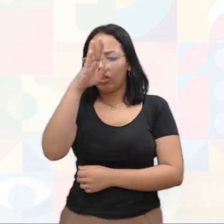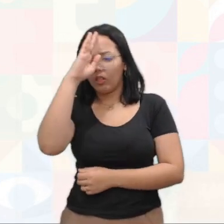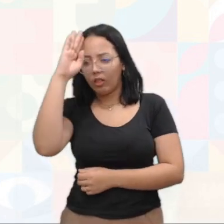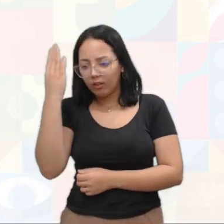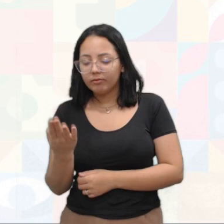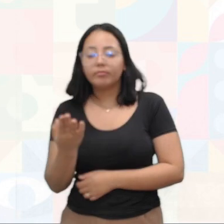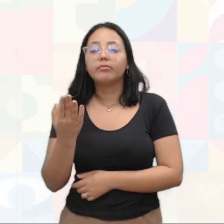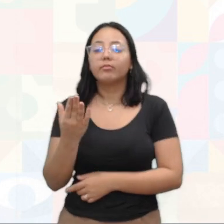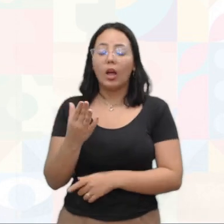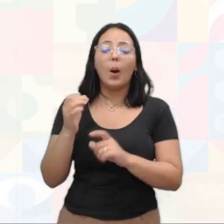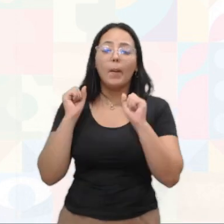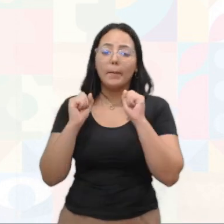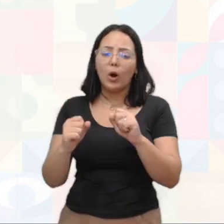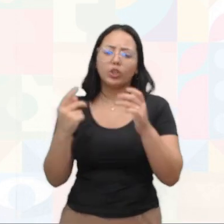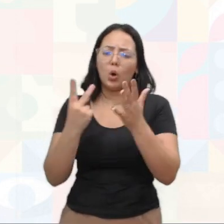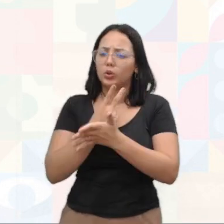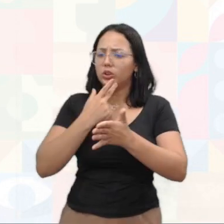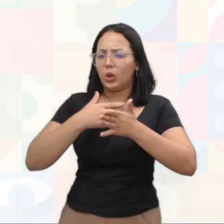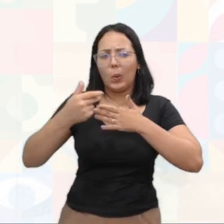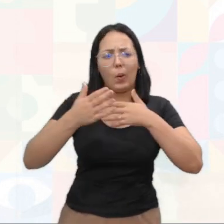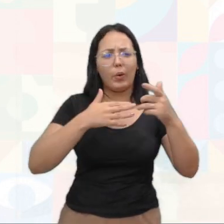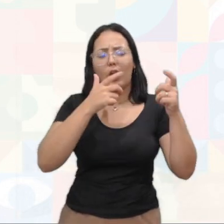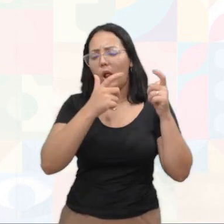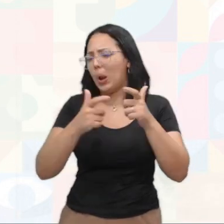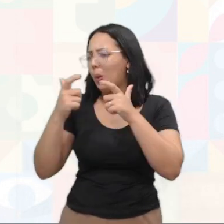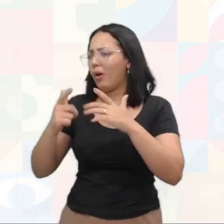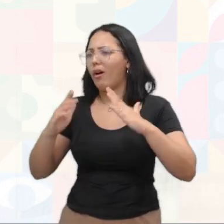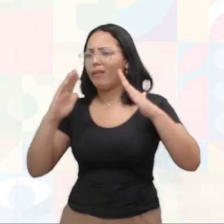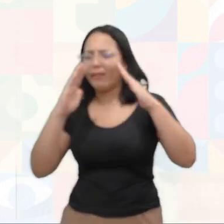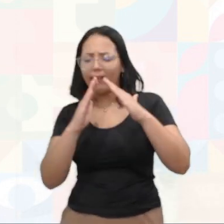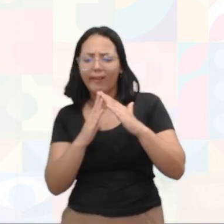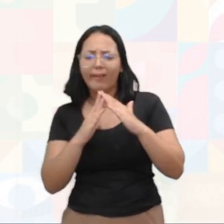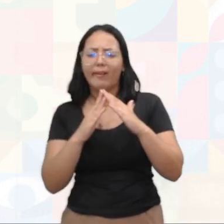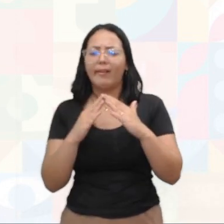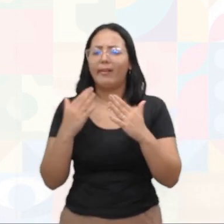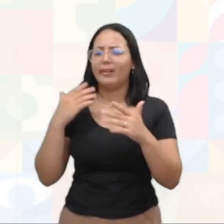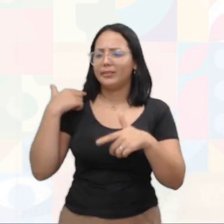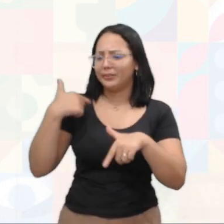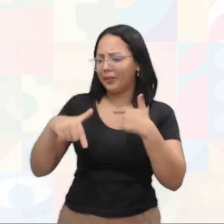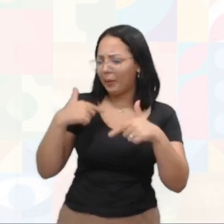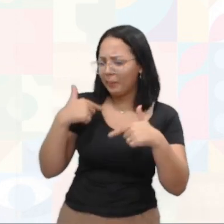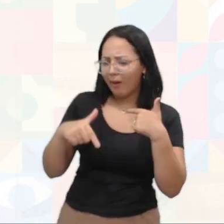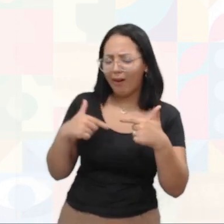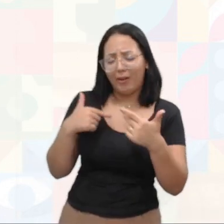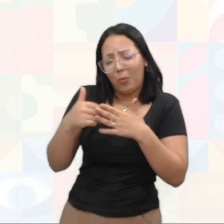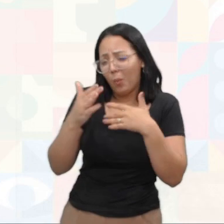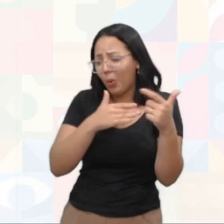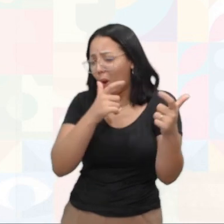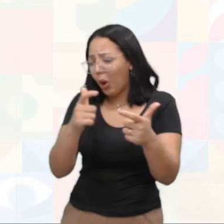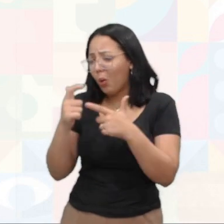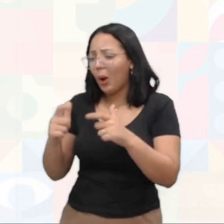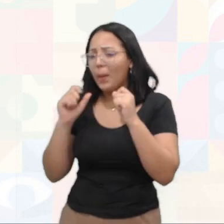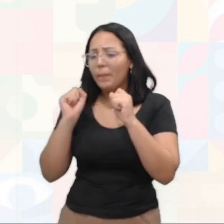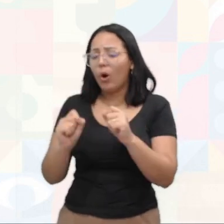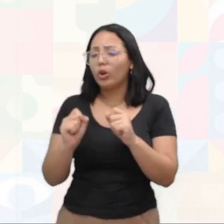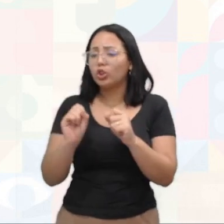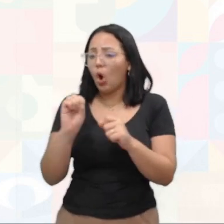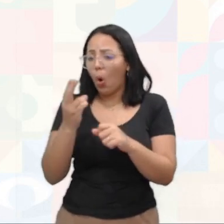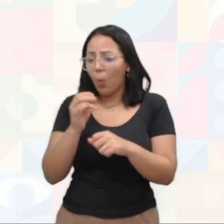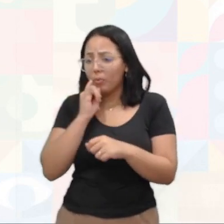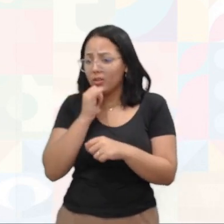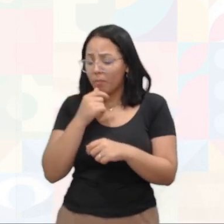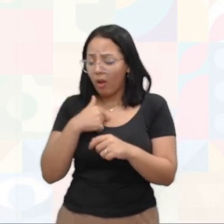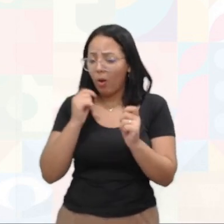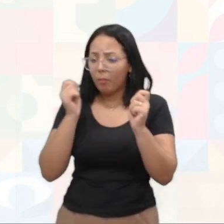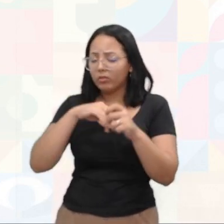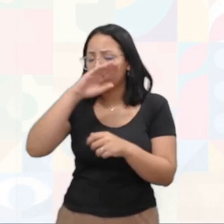que pode acontecer em qualquer lugar, em casa, no trabalho, você pode, até mesmo você pode